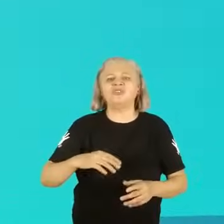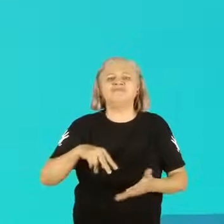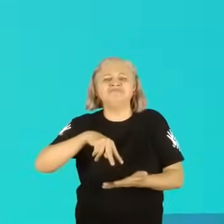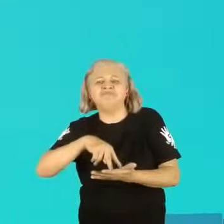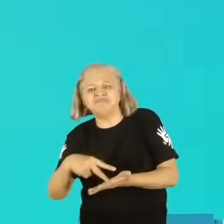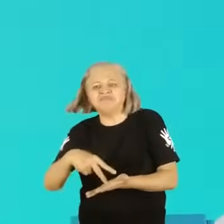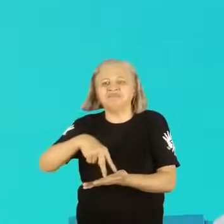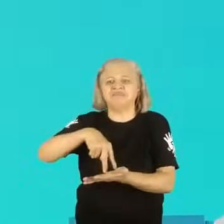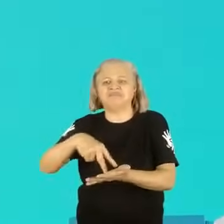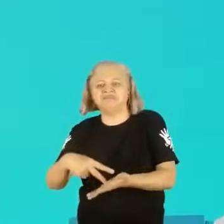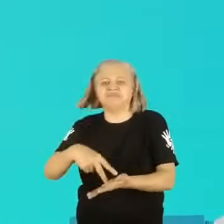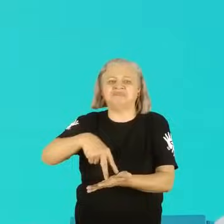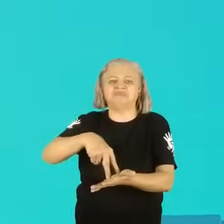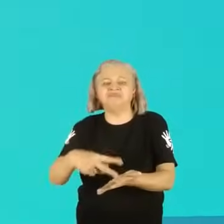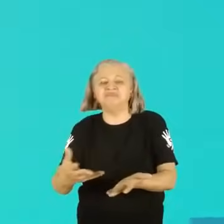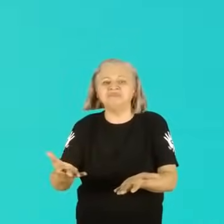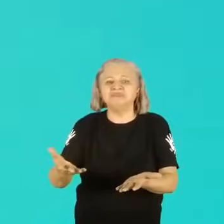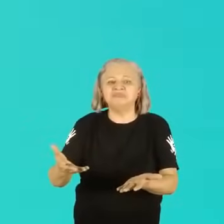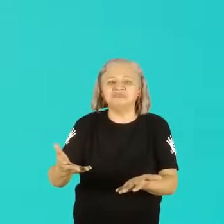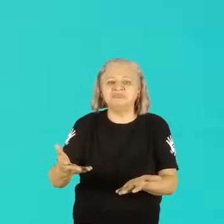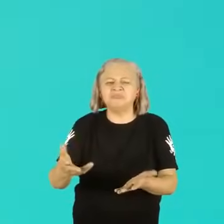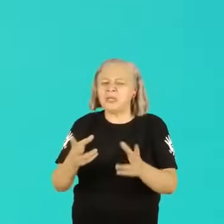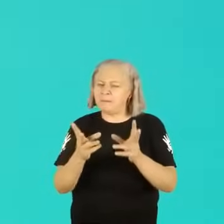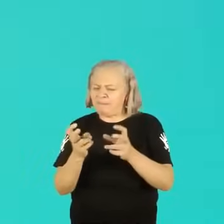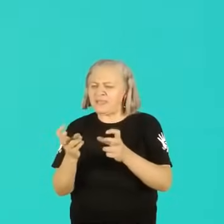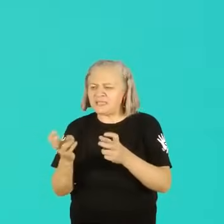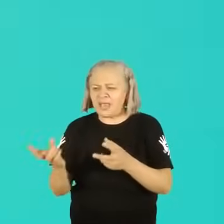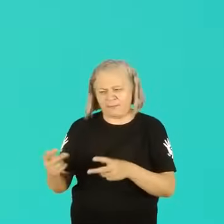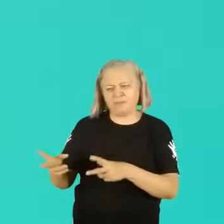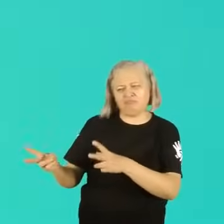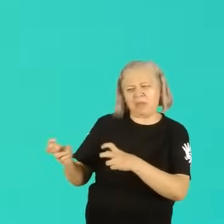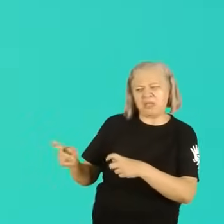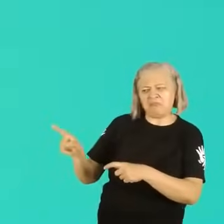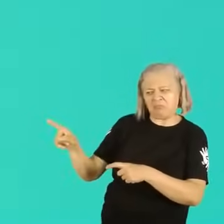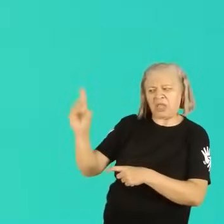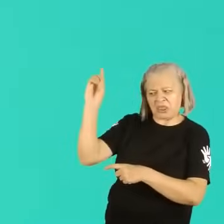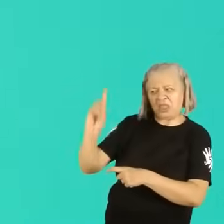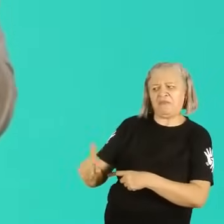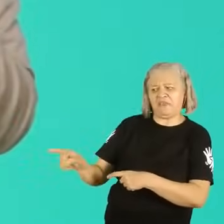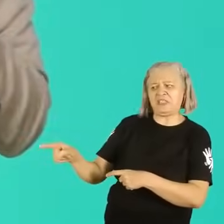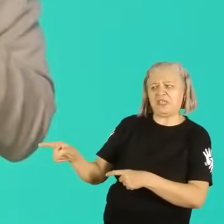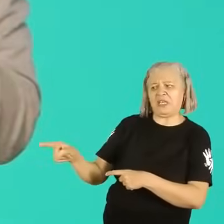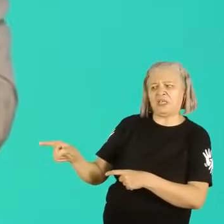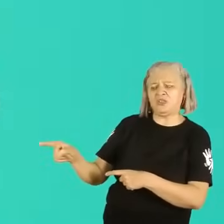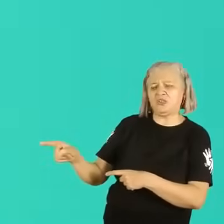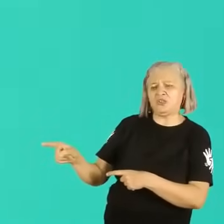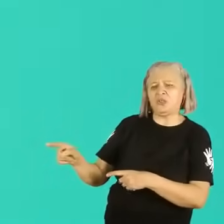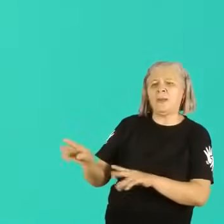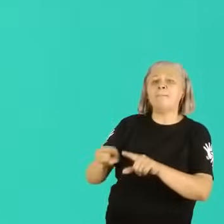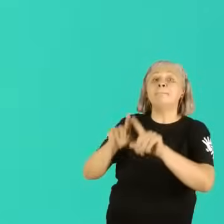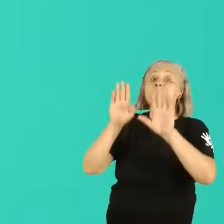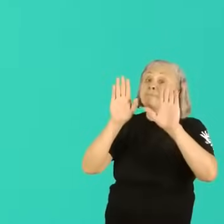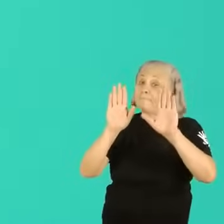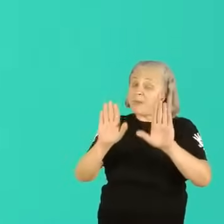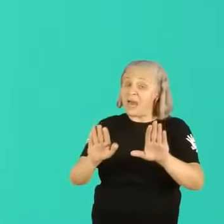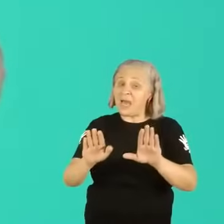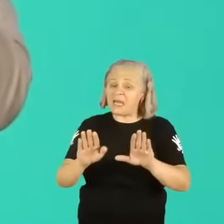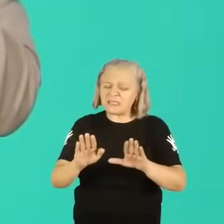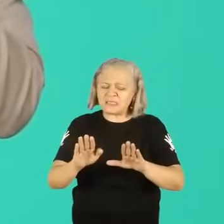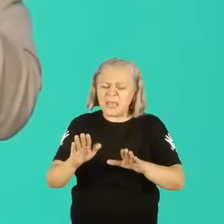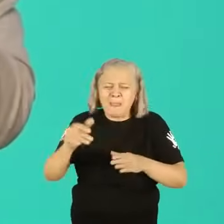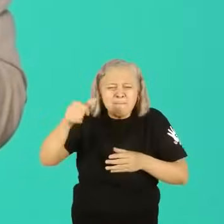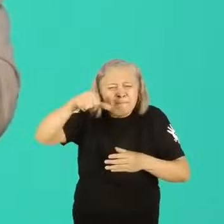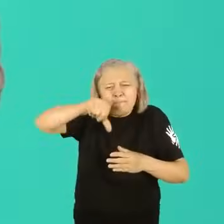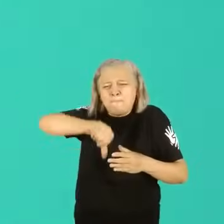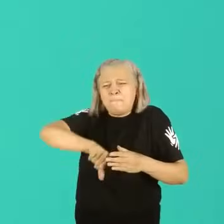inabilidade física pode ser facilmente percebido. Mas saiba, as maiores dores que afligem as pessoas não estão